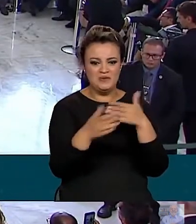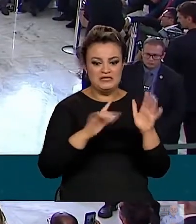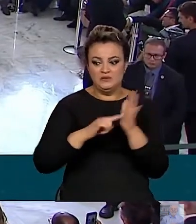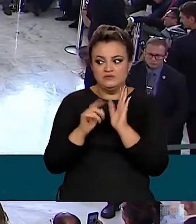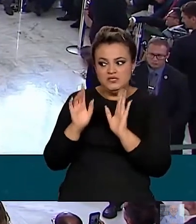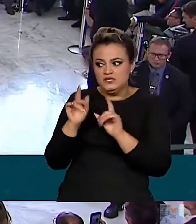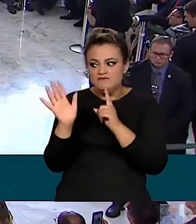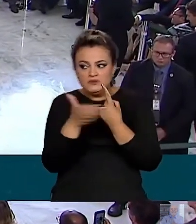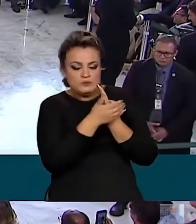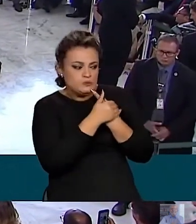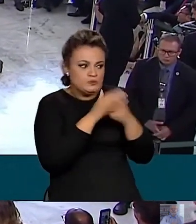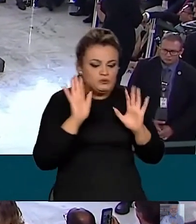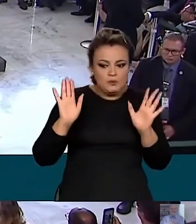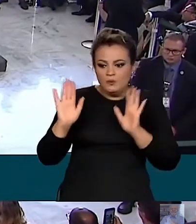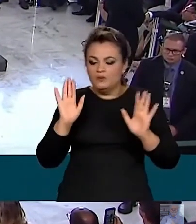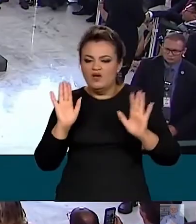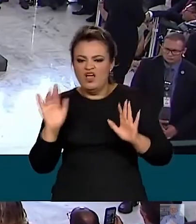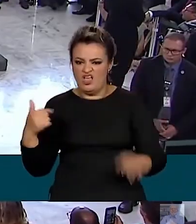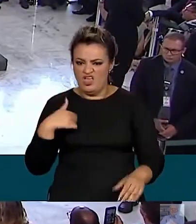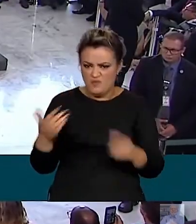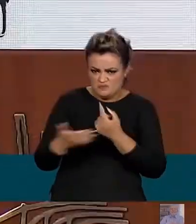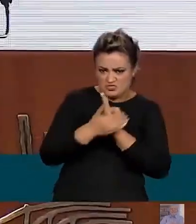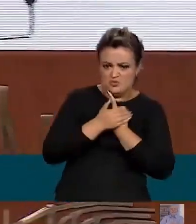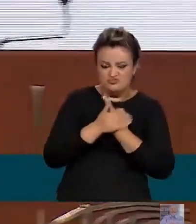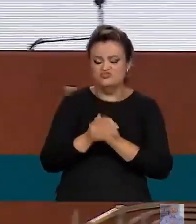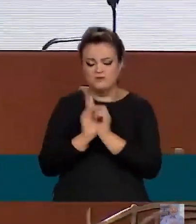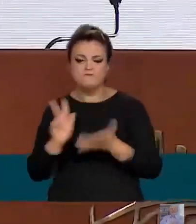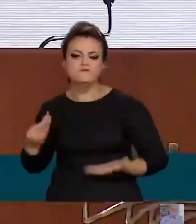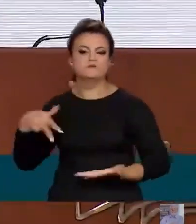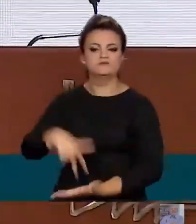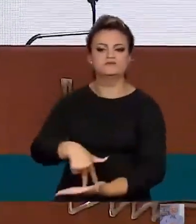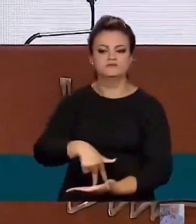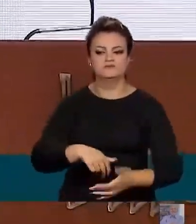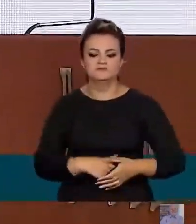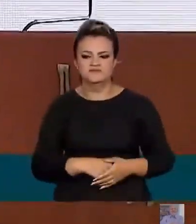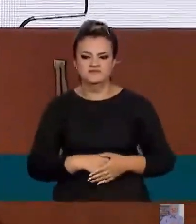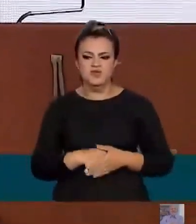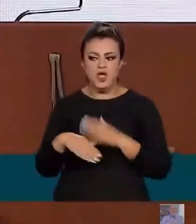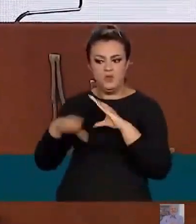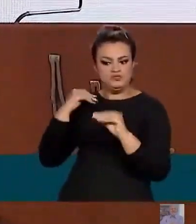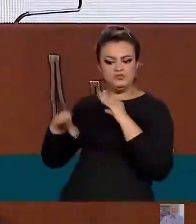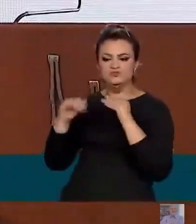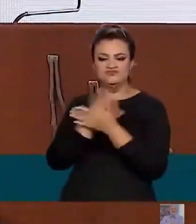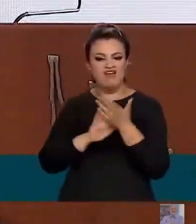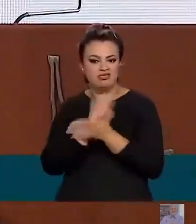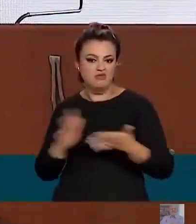se esconde e fica escondido. Eu, ao invés de me esconder, fui para cima dos acusadores. Porque